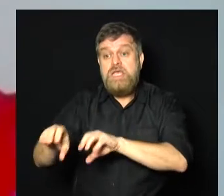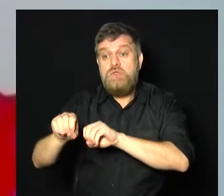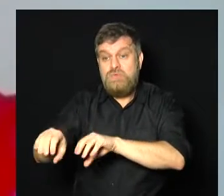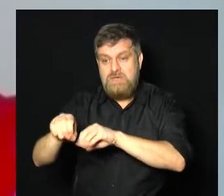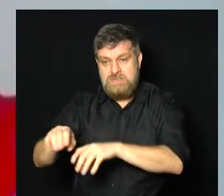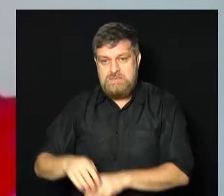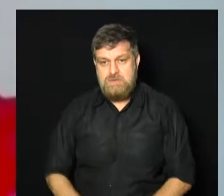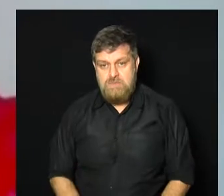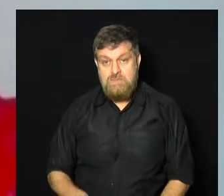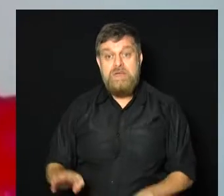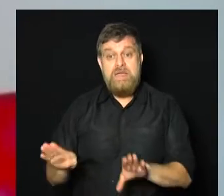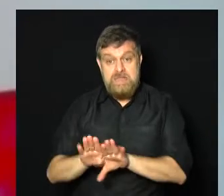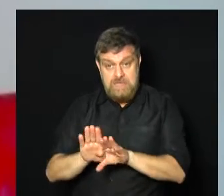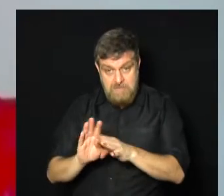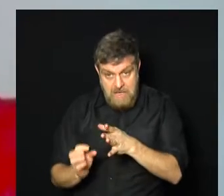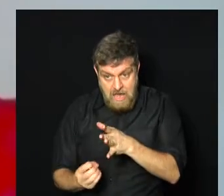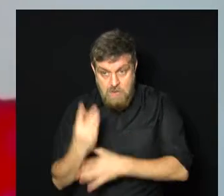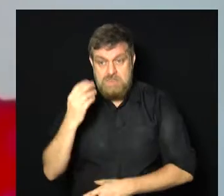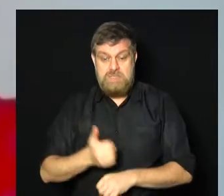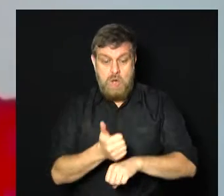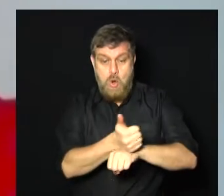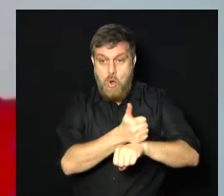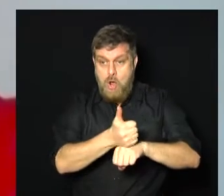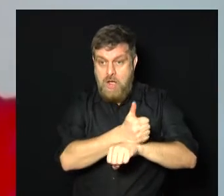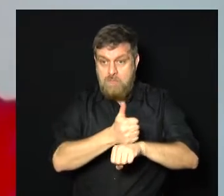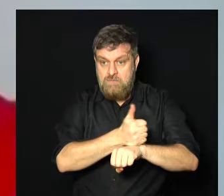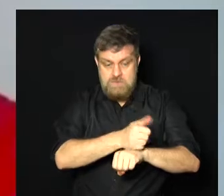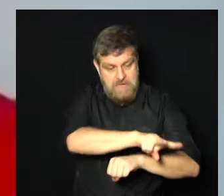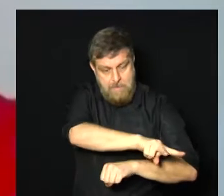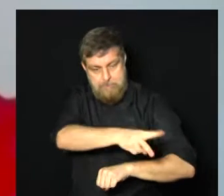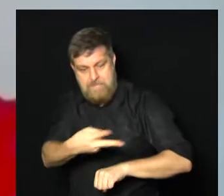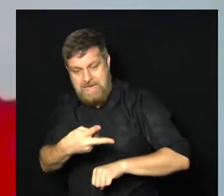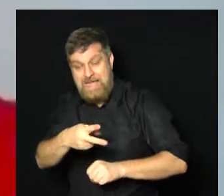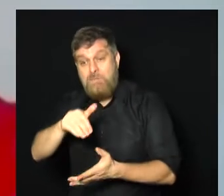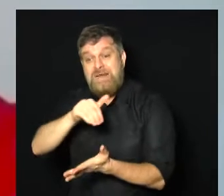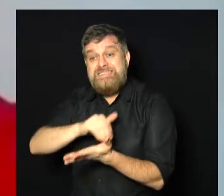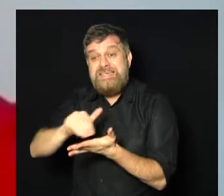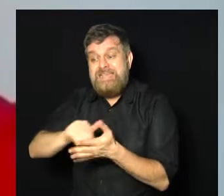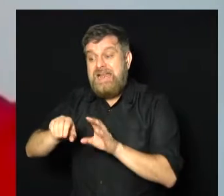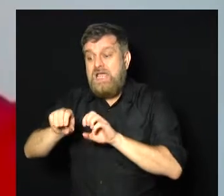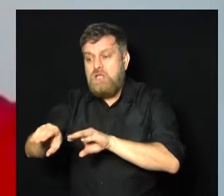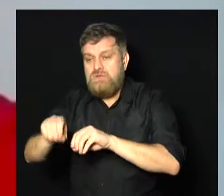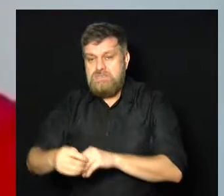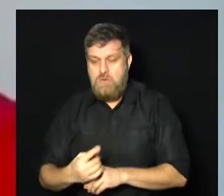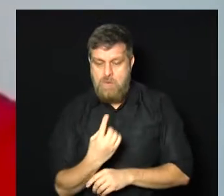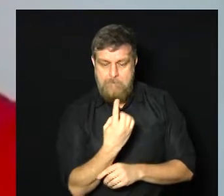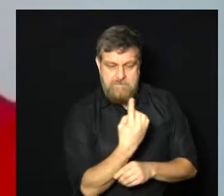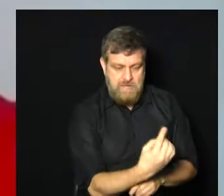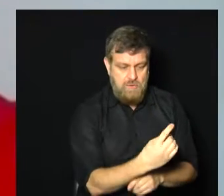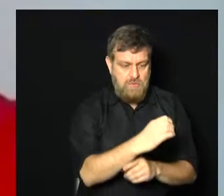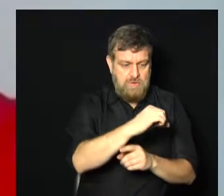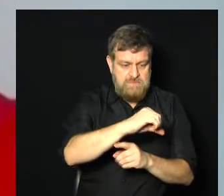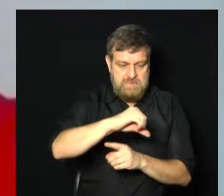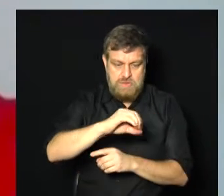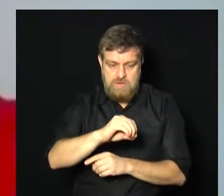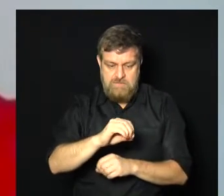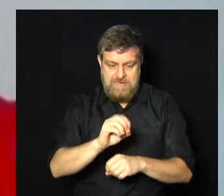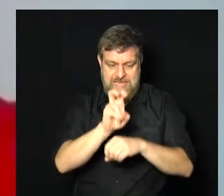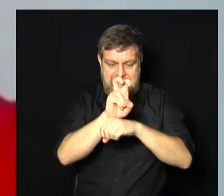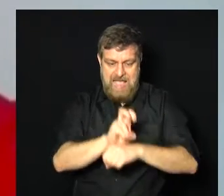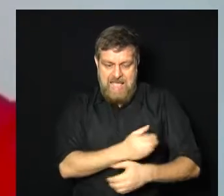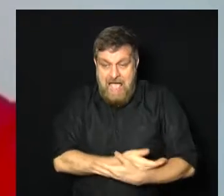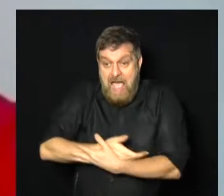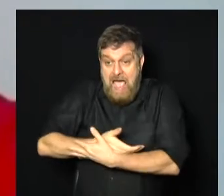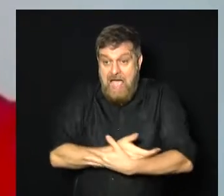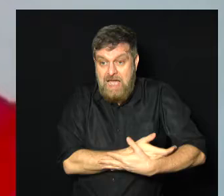o mesmo aconteceu com as profissionais dessas instituições. Então, de 1990 para cá, a creche avança,